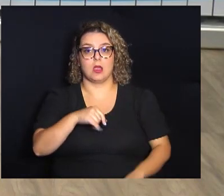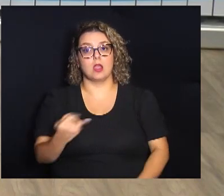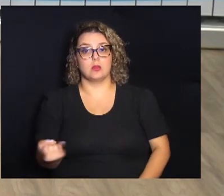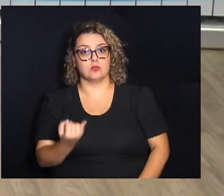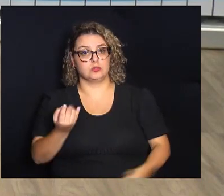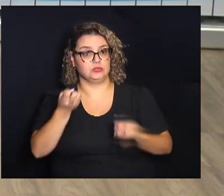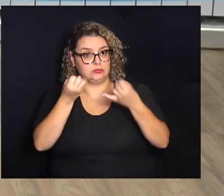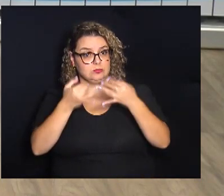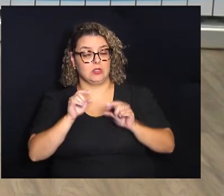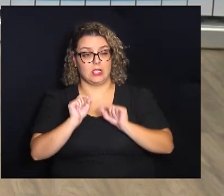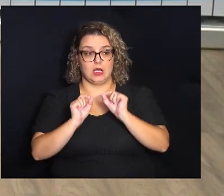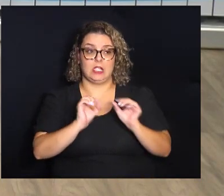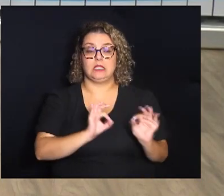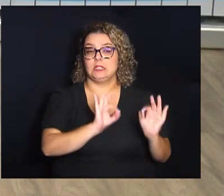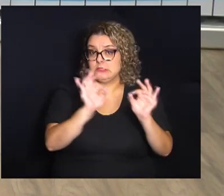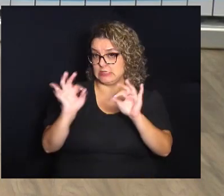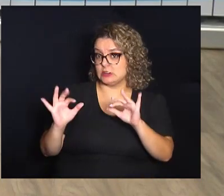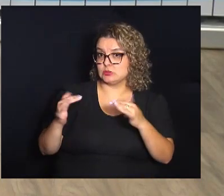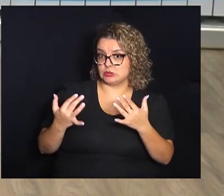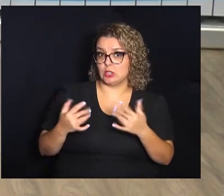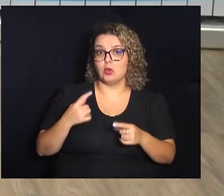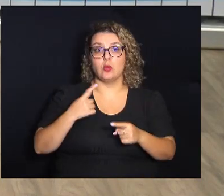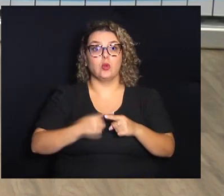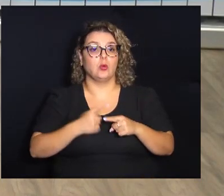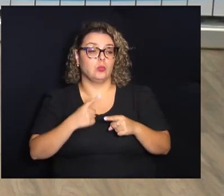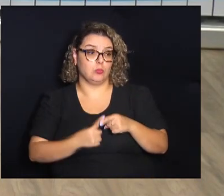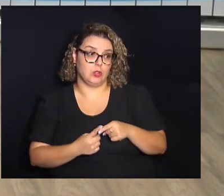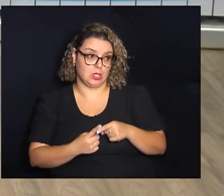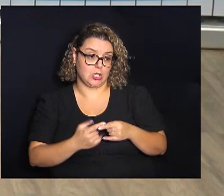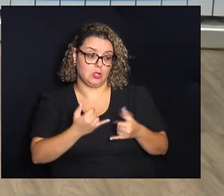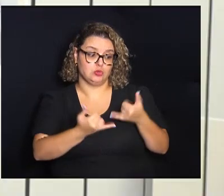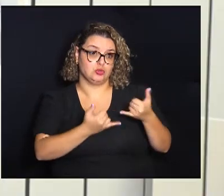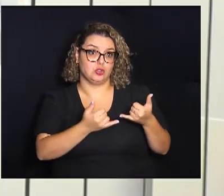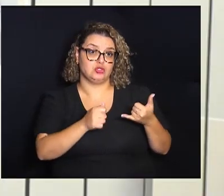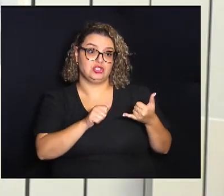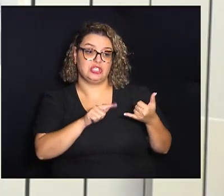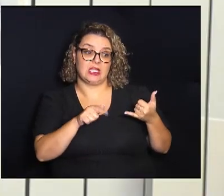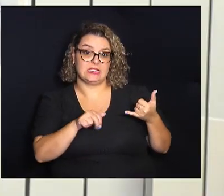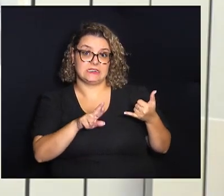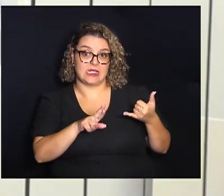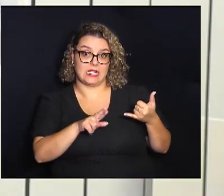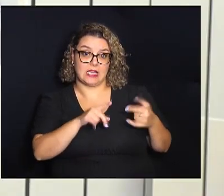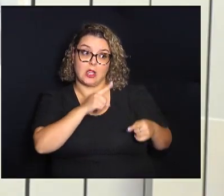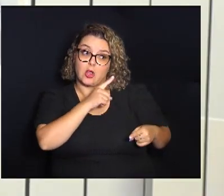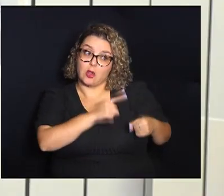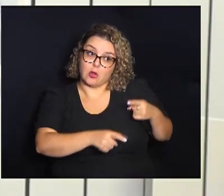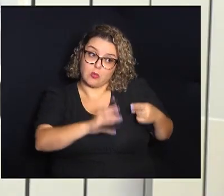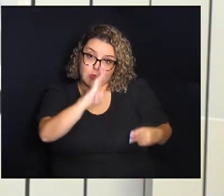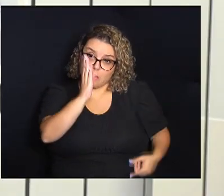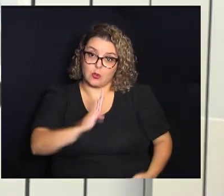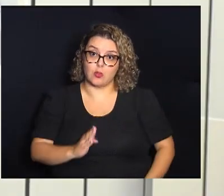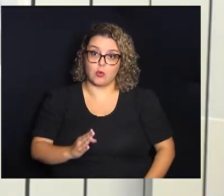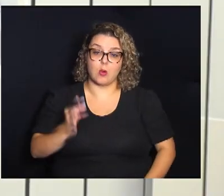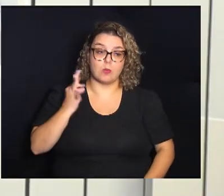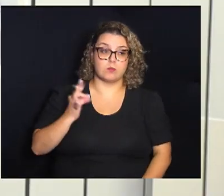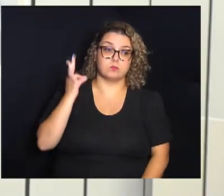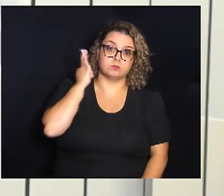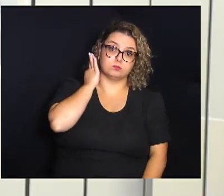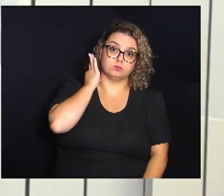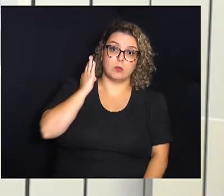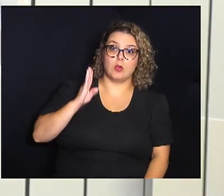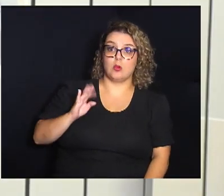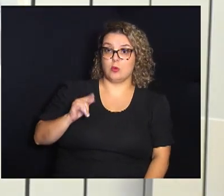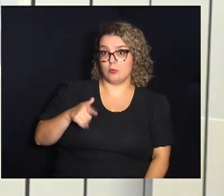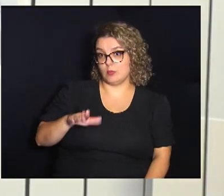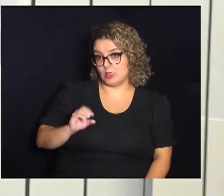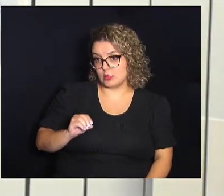para quem está nos acompanhando. Porque os jogos de azar são proibidos no Brasil. O bingo, por exemplo, ele entra